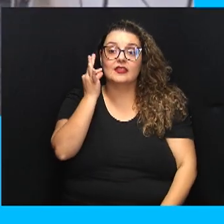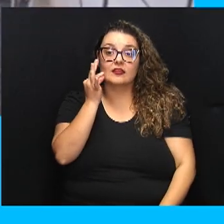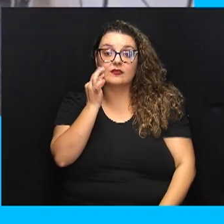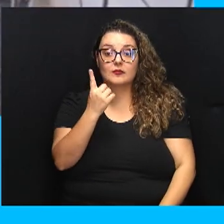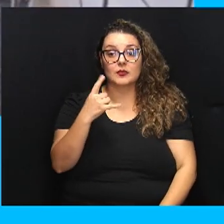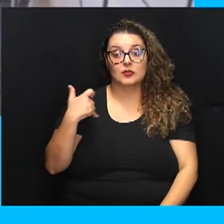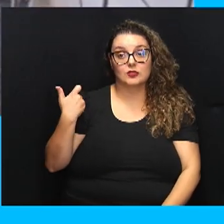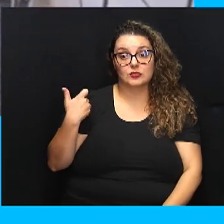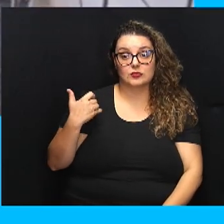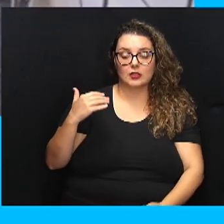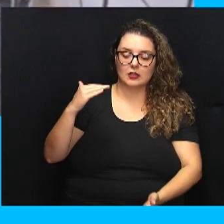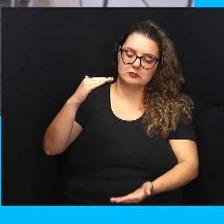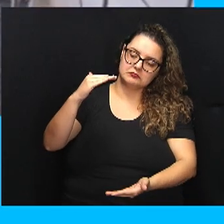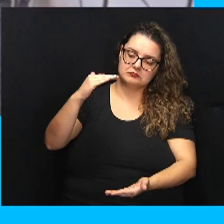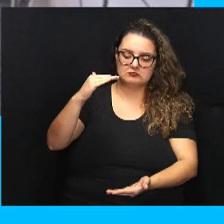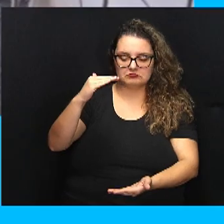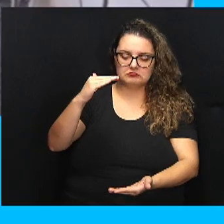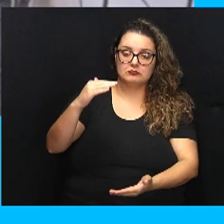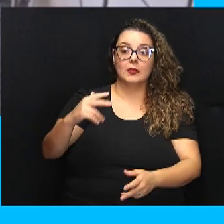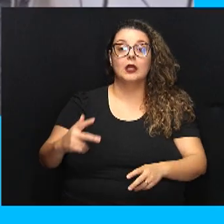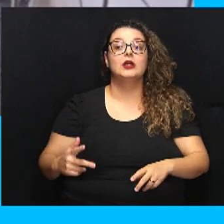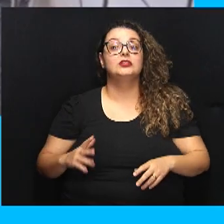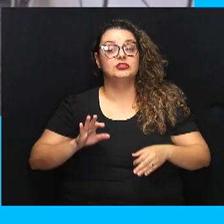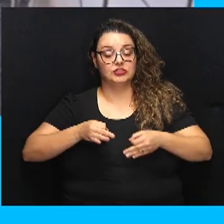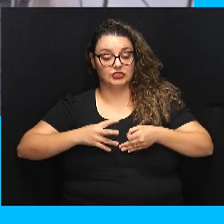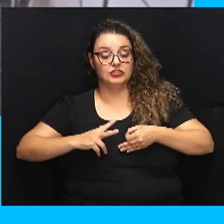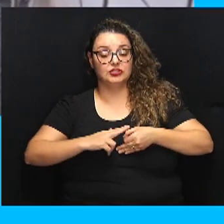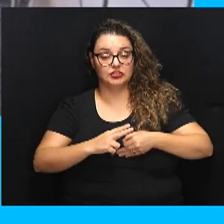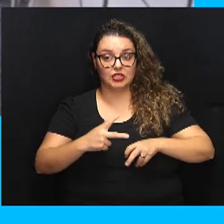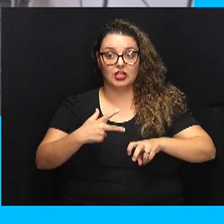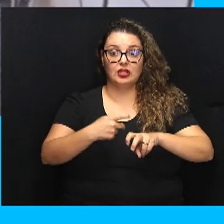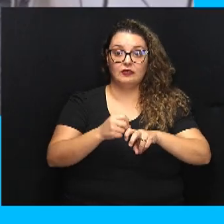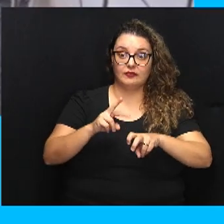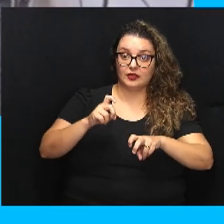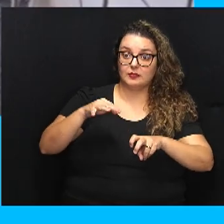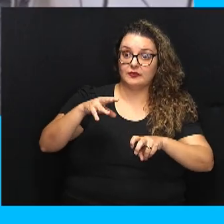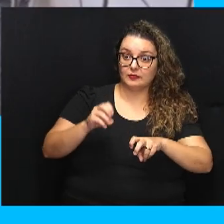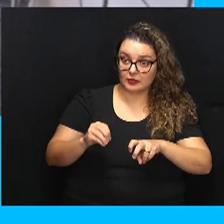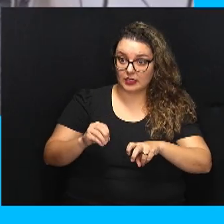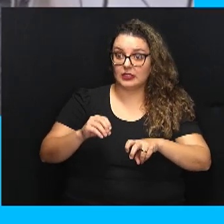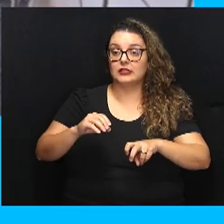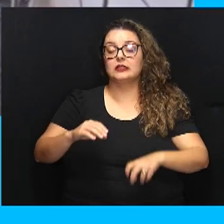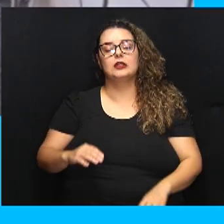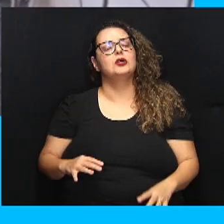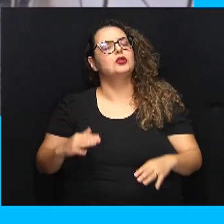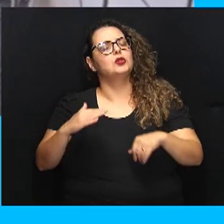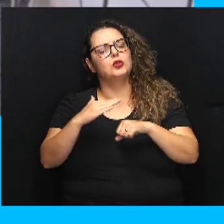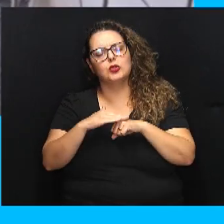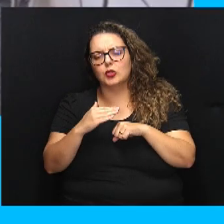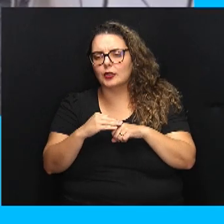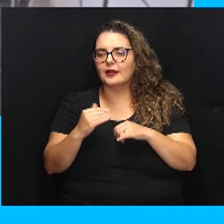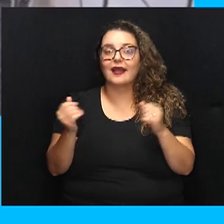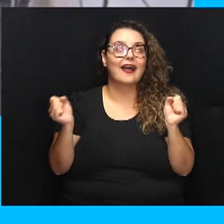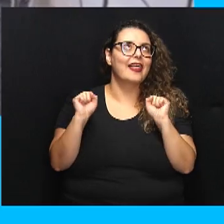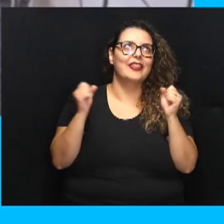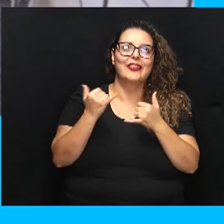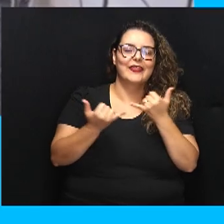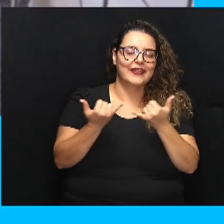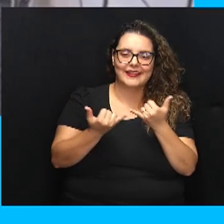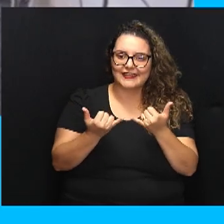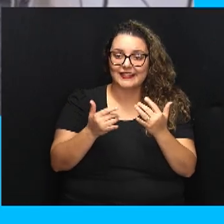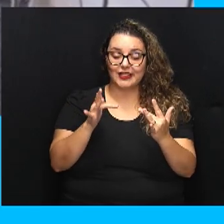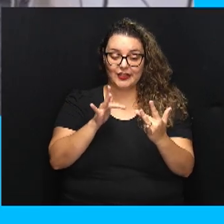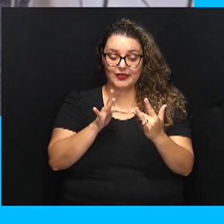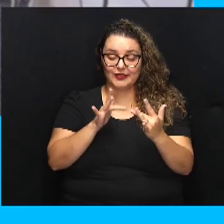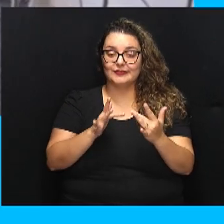de porte médio, castrada, vacinada, vermifugada, dócil, ela é muito brincalhona. O contato